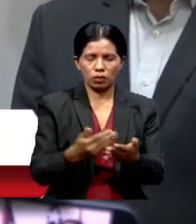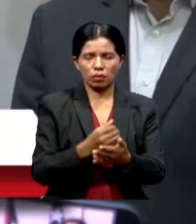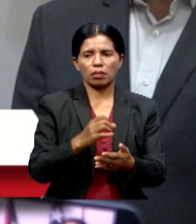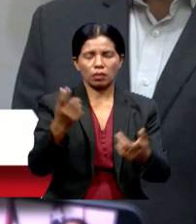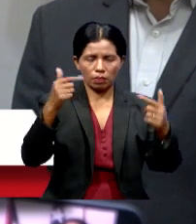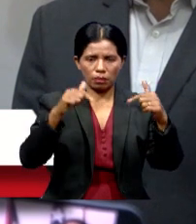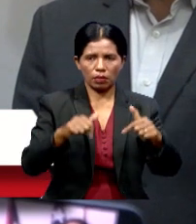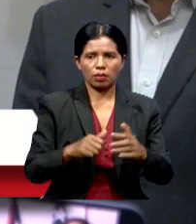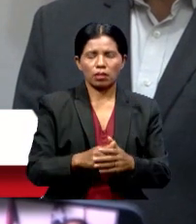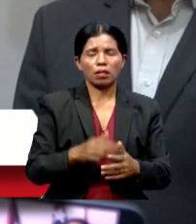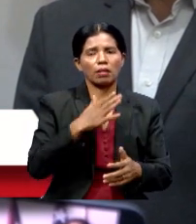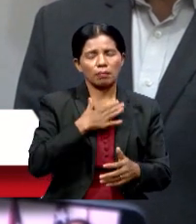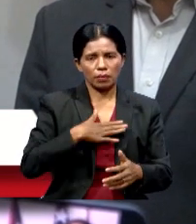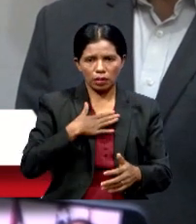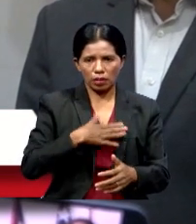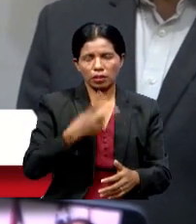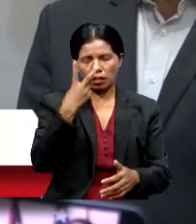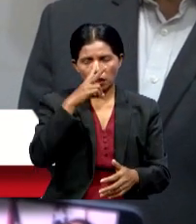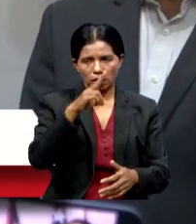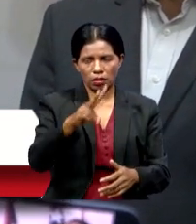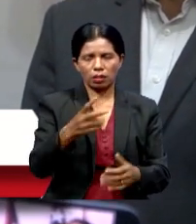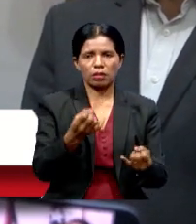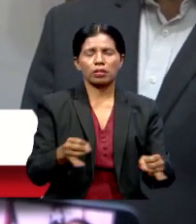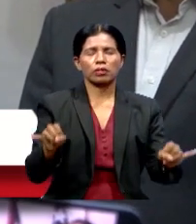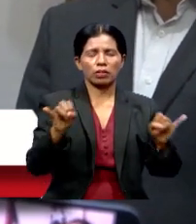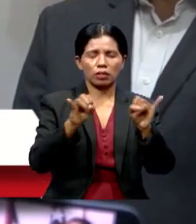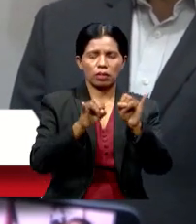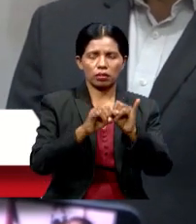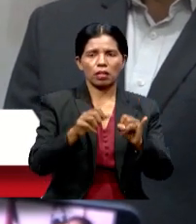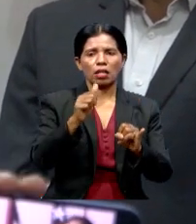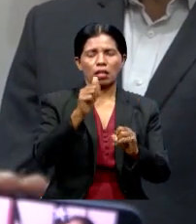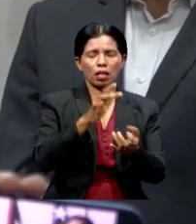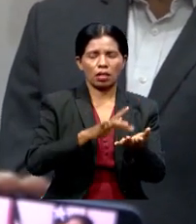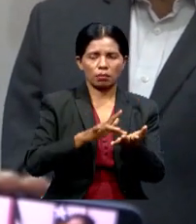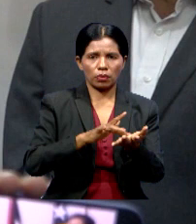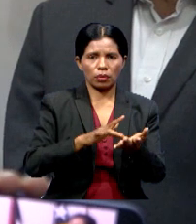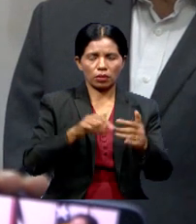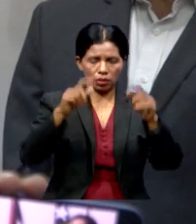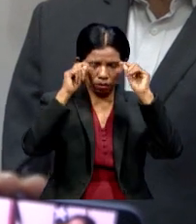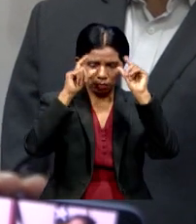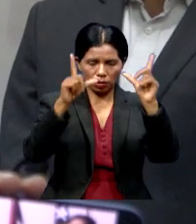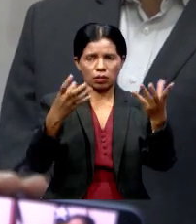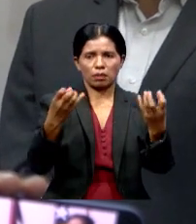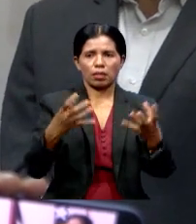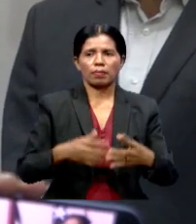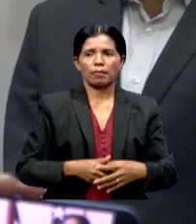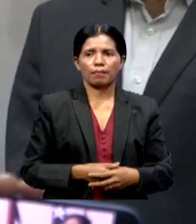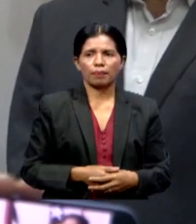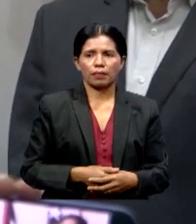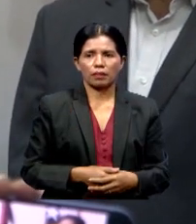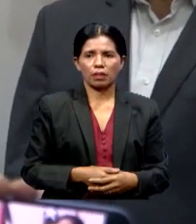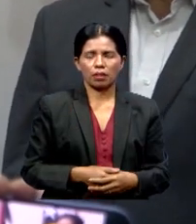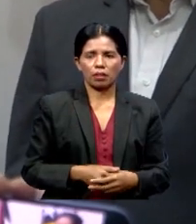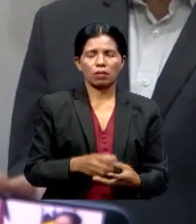ma que a favor hare ba instituições autónomas e Timor-Leste, né? Para que mais? E mandam